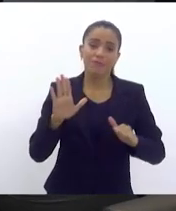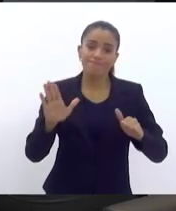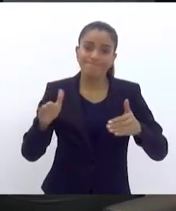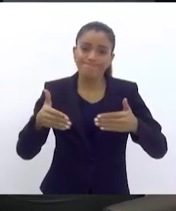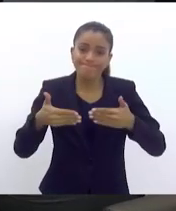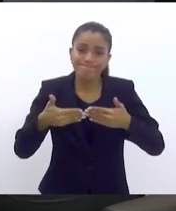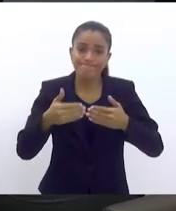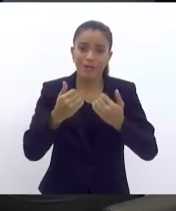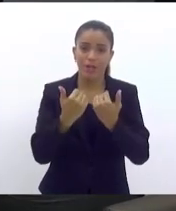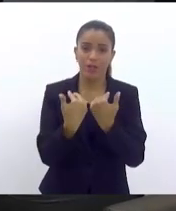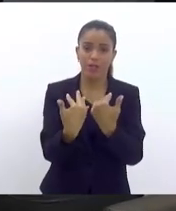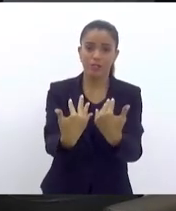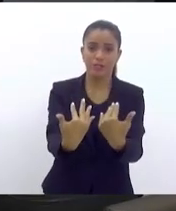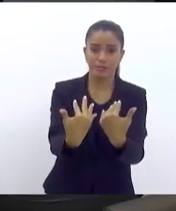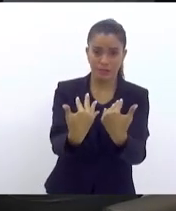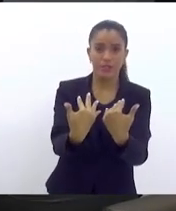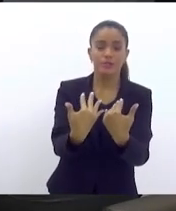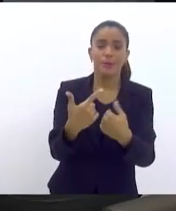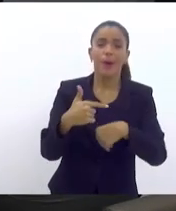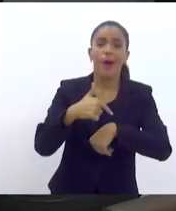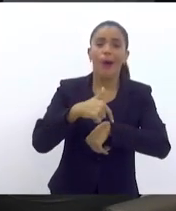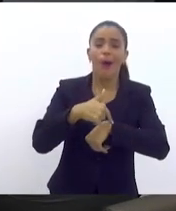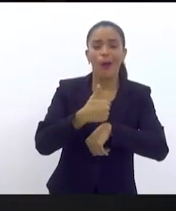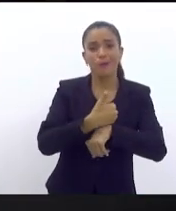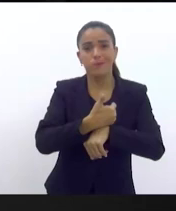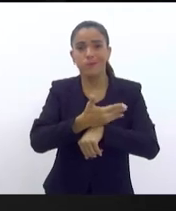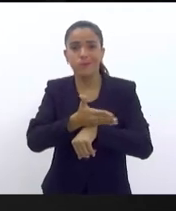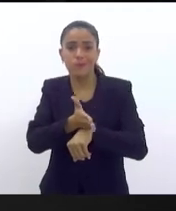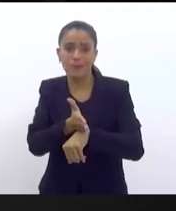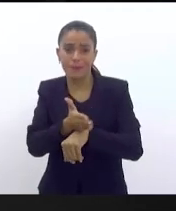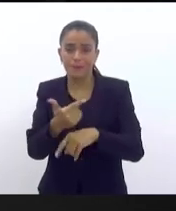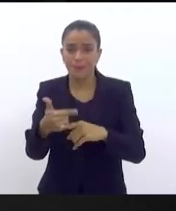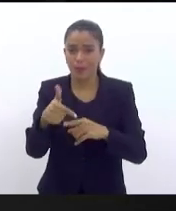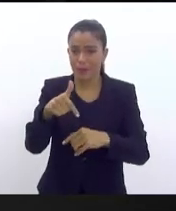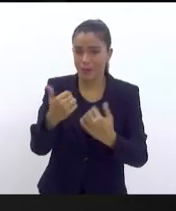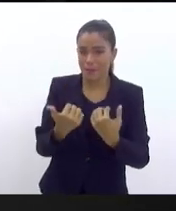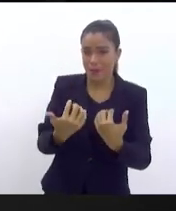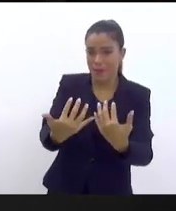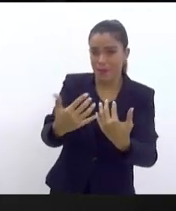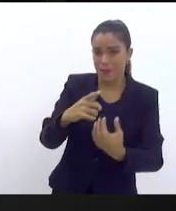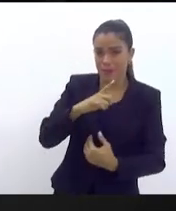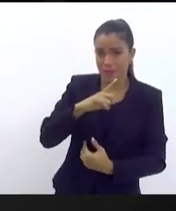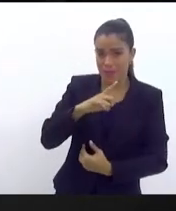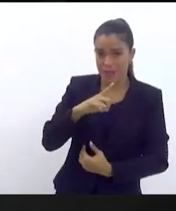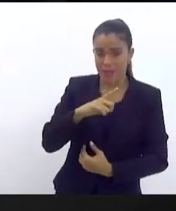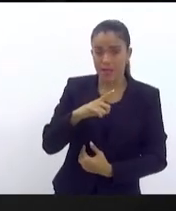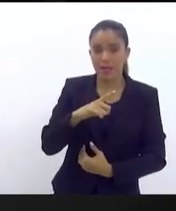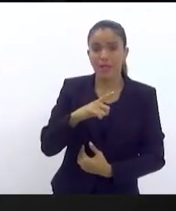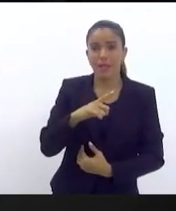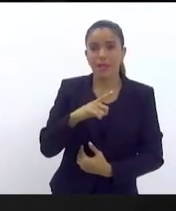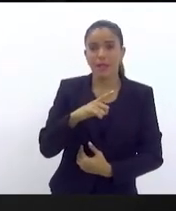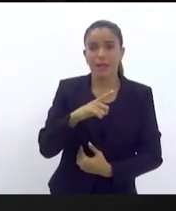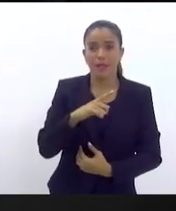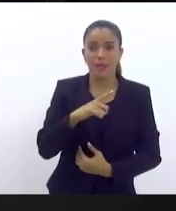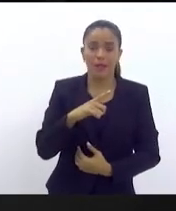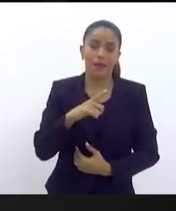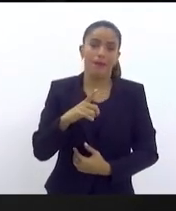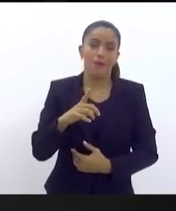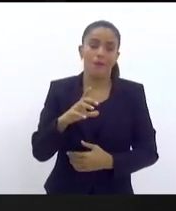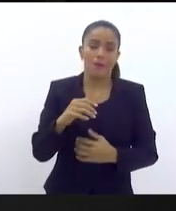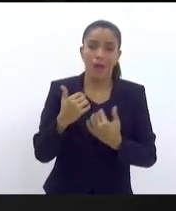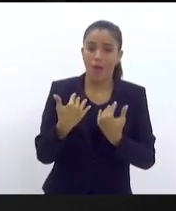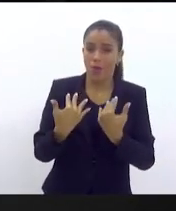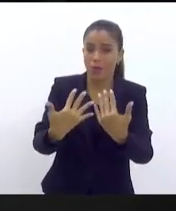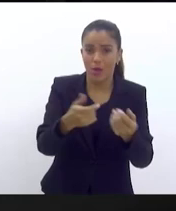audiência no avançado as horas até porque aqui no plenário daqui a pouco nós teremos a sessão ordinária e também as